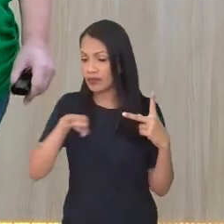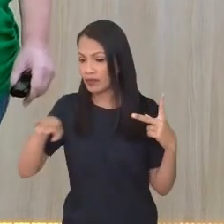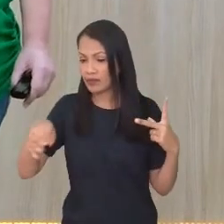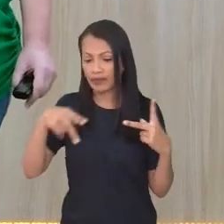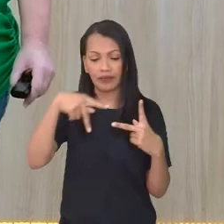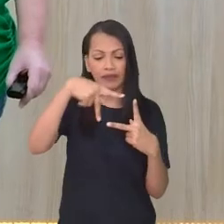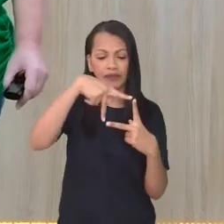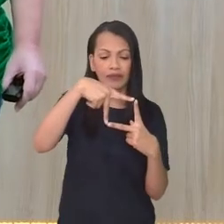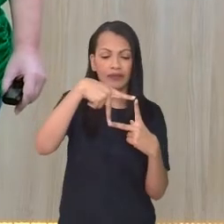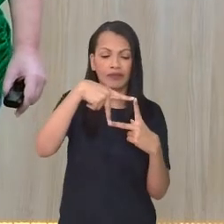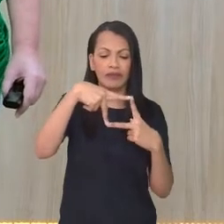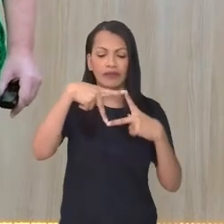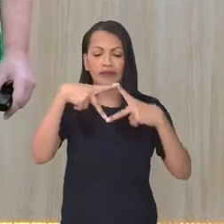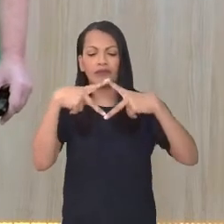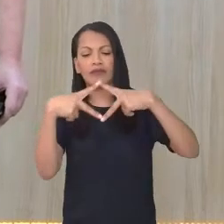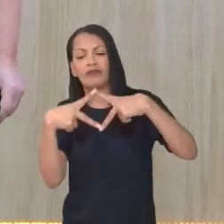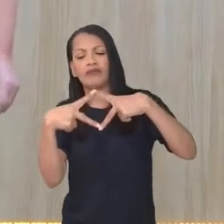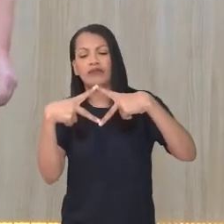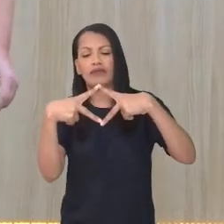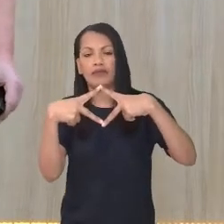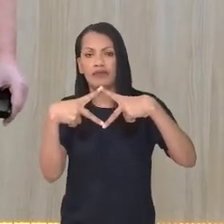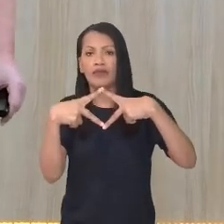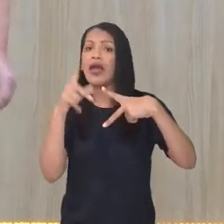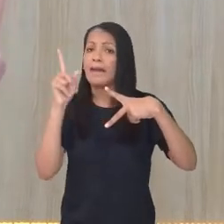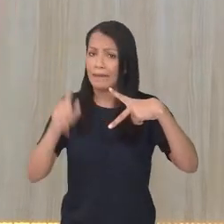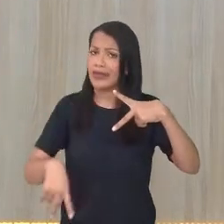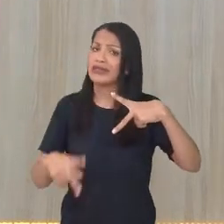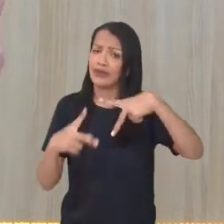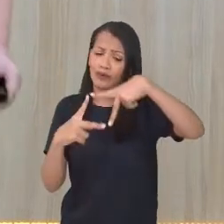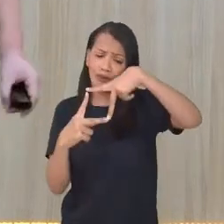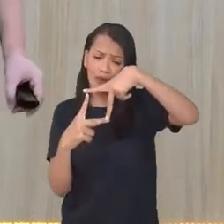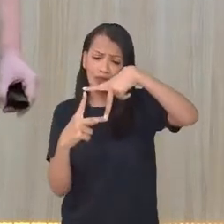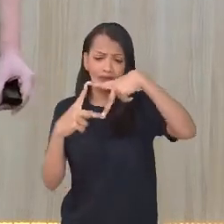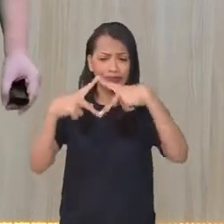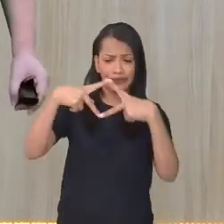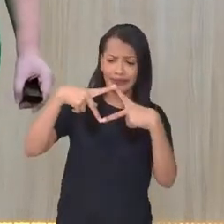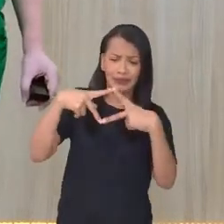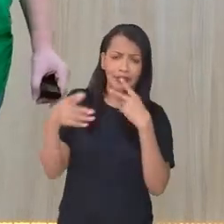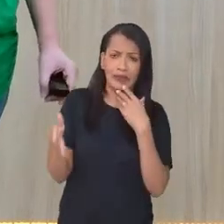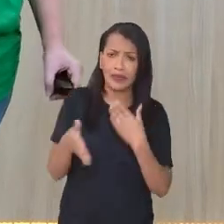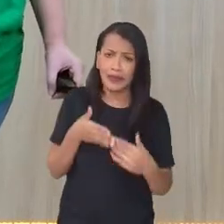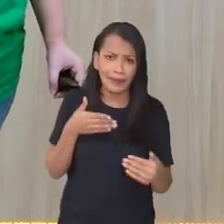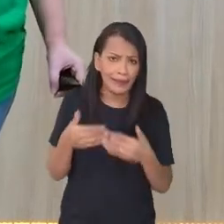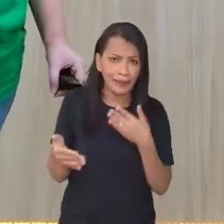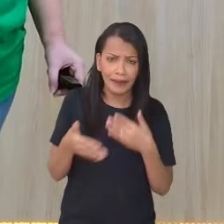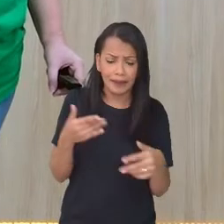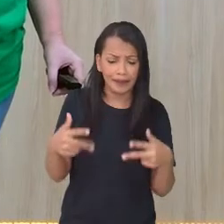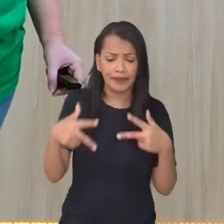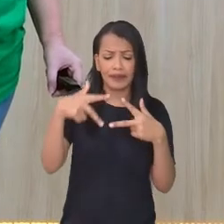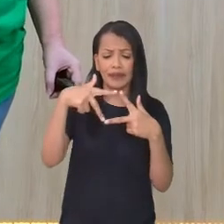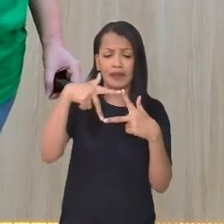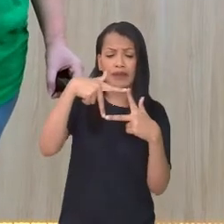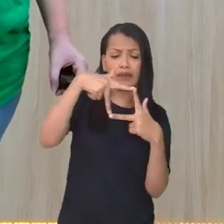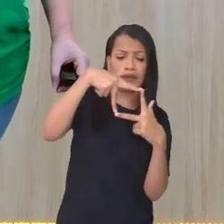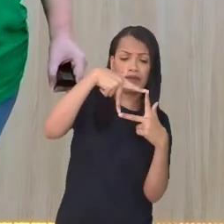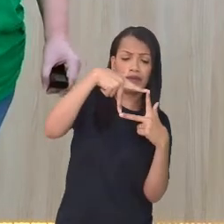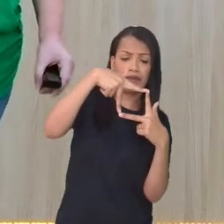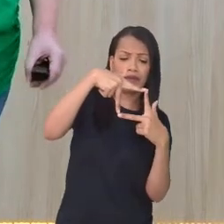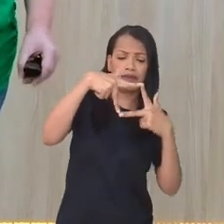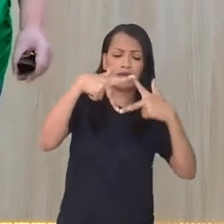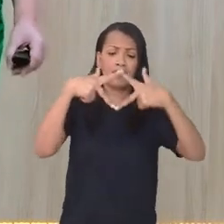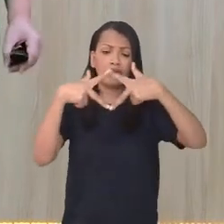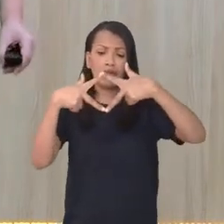eu coloquei de propósito para que vocês lembrem que não importa se ele está com o lado na horizontal